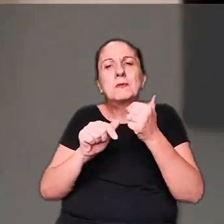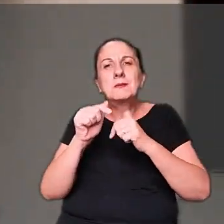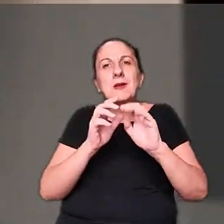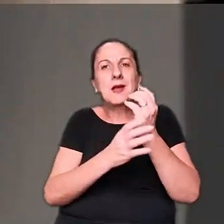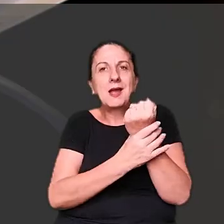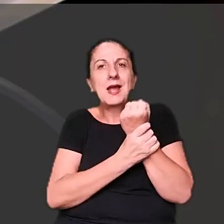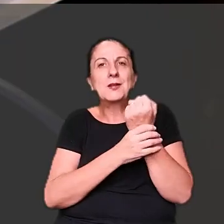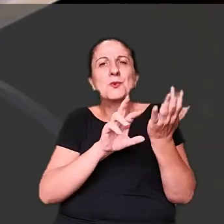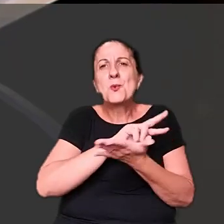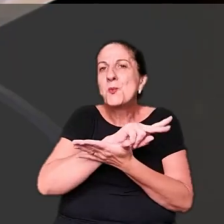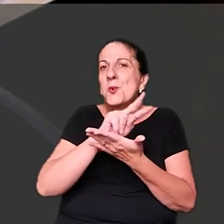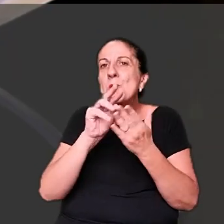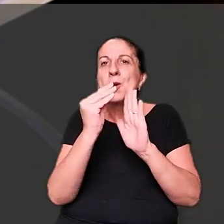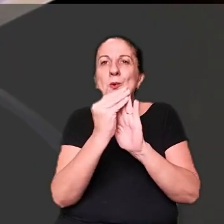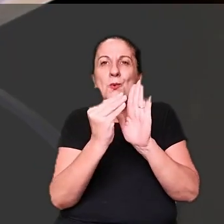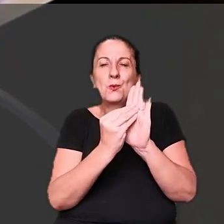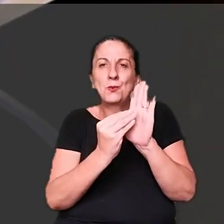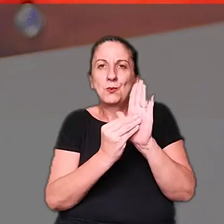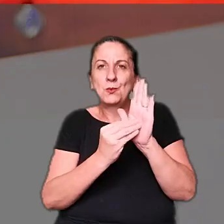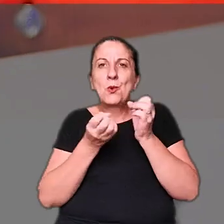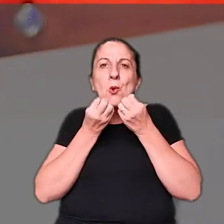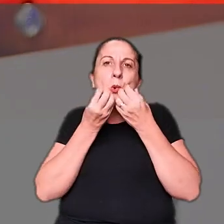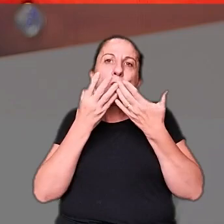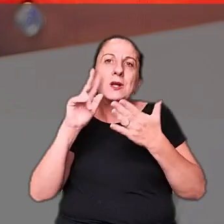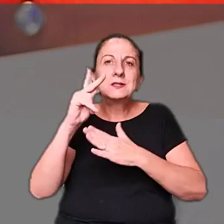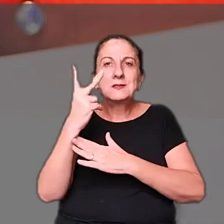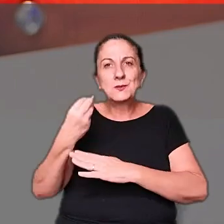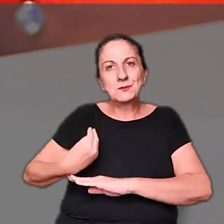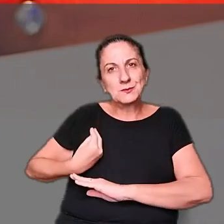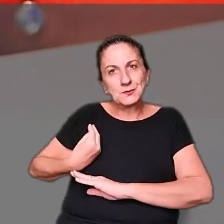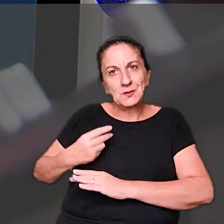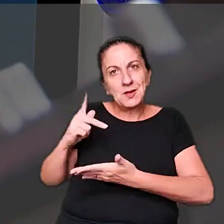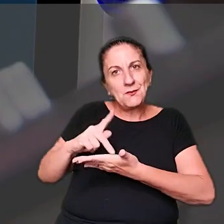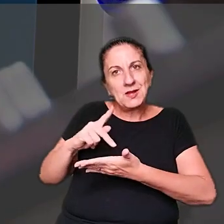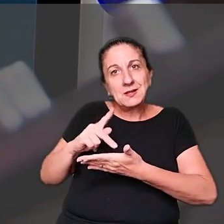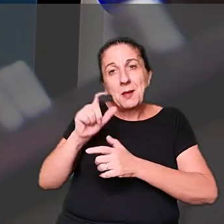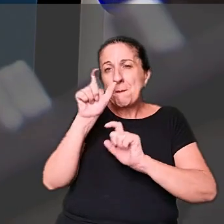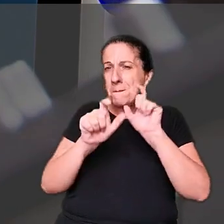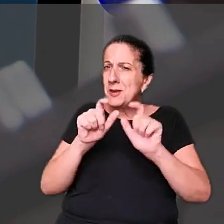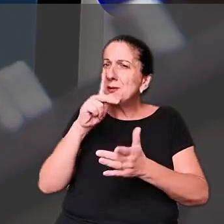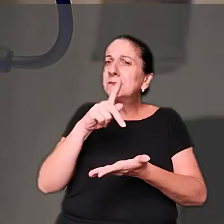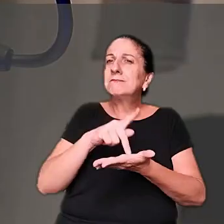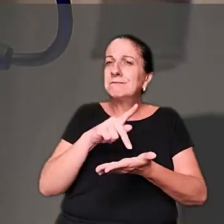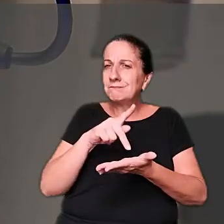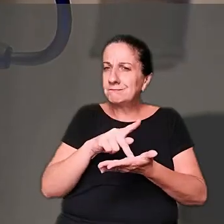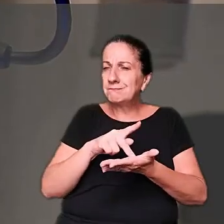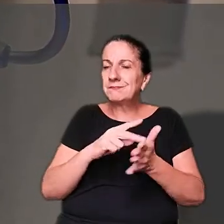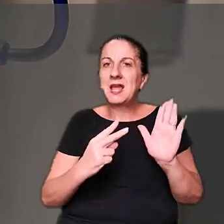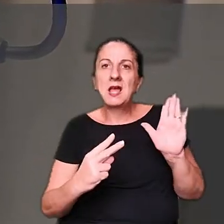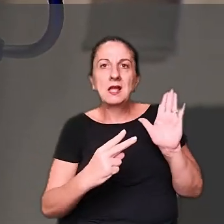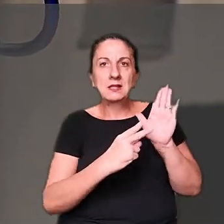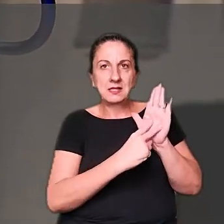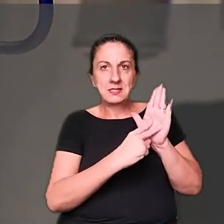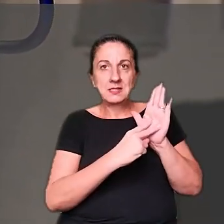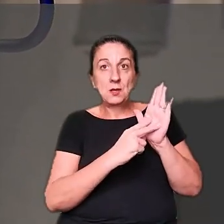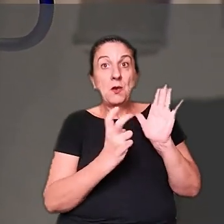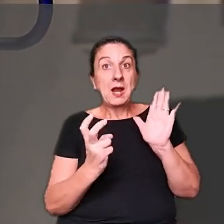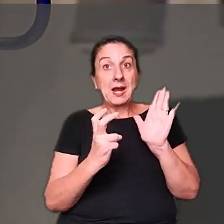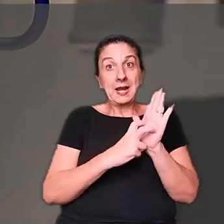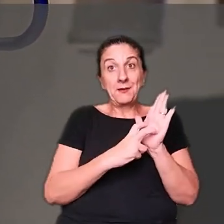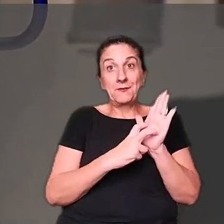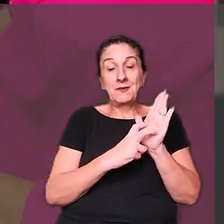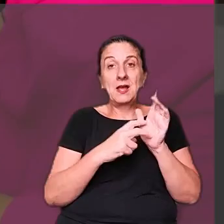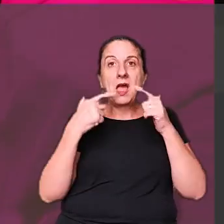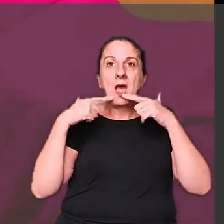trabalho, garantindo pluralidade de conteúdo, contando histórias reais de gente real. Atenção,